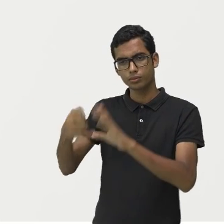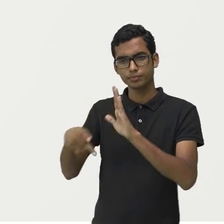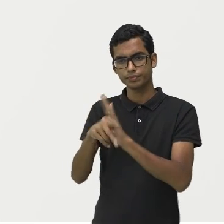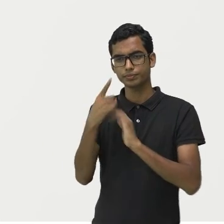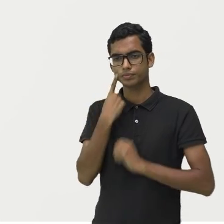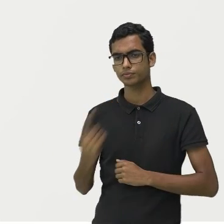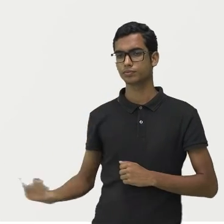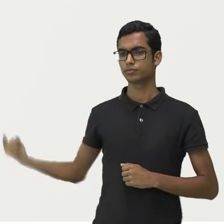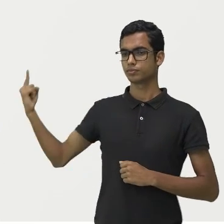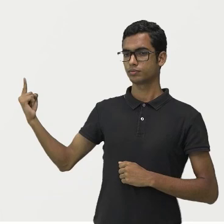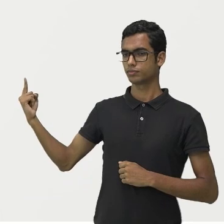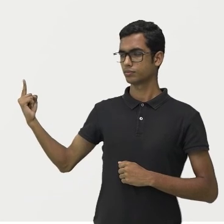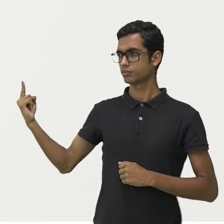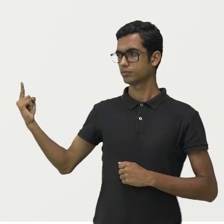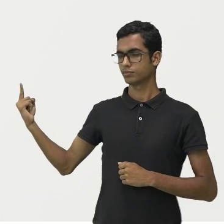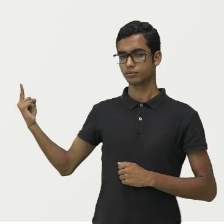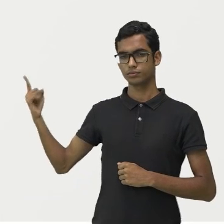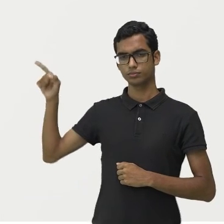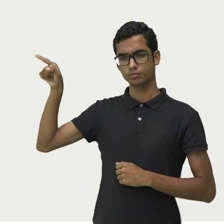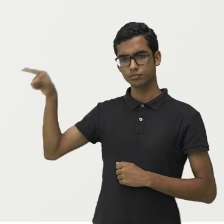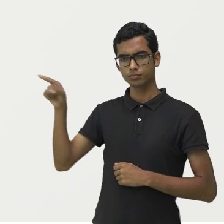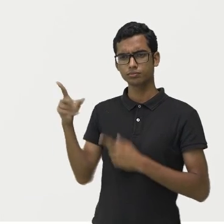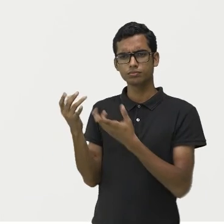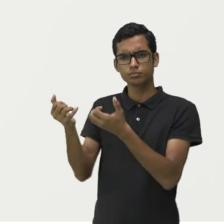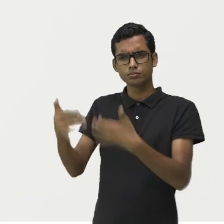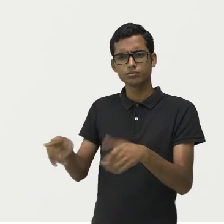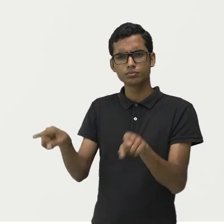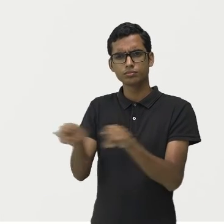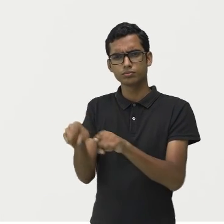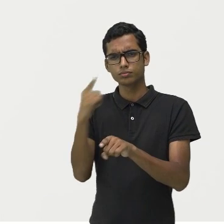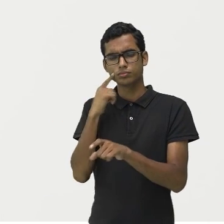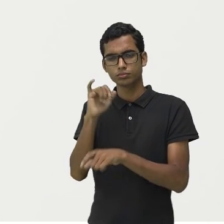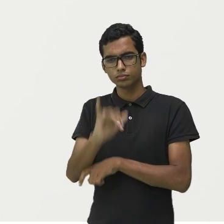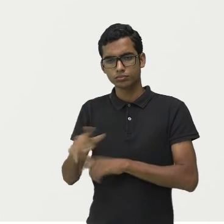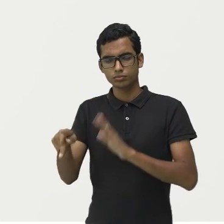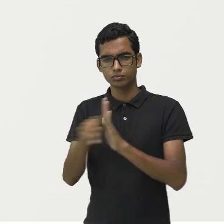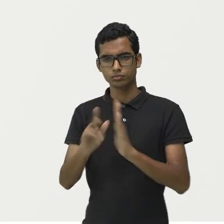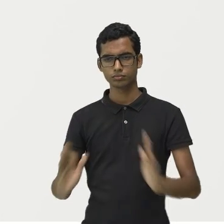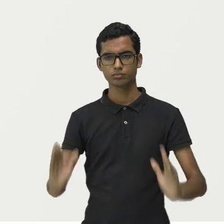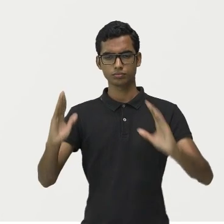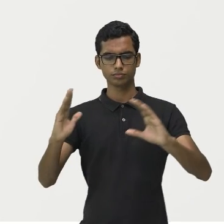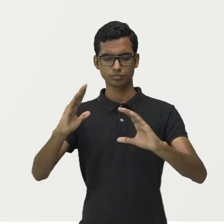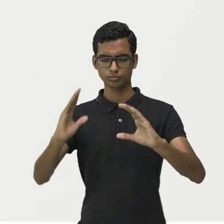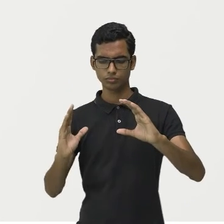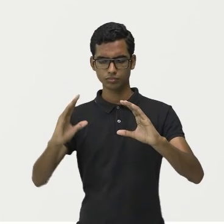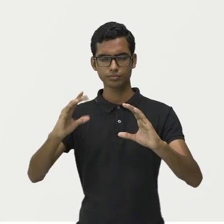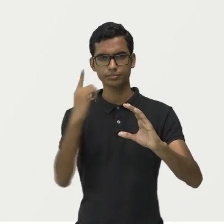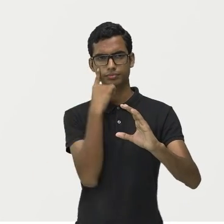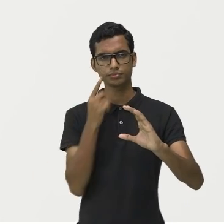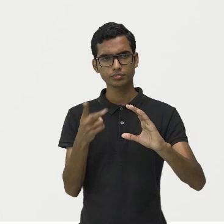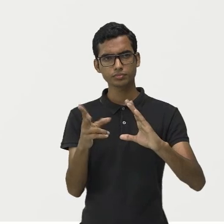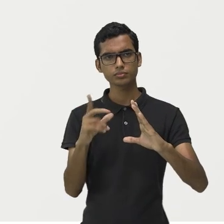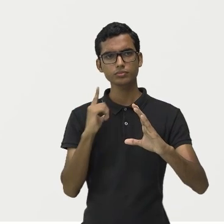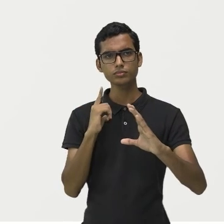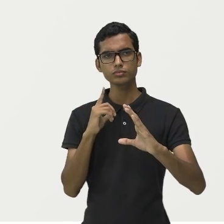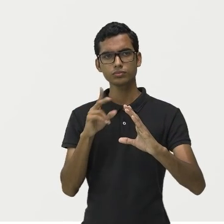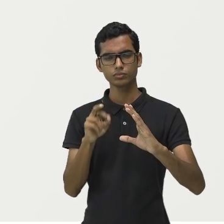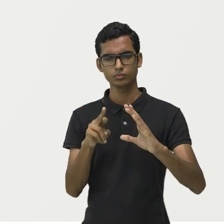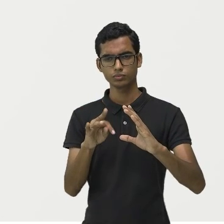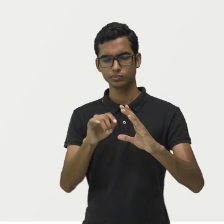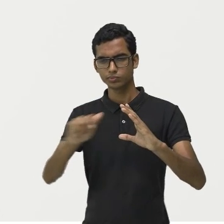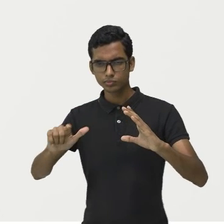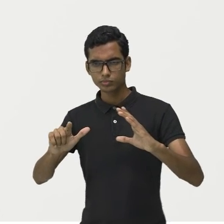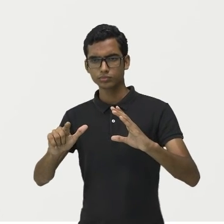características da imagem aqui, pessoal, importante. A imagem do espelho convexo, ela sempre será virtual,